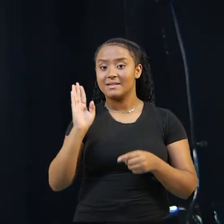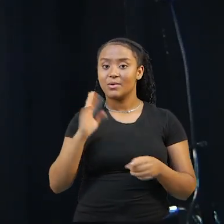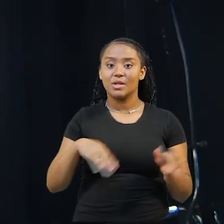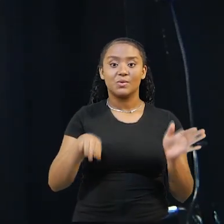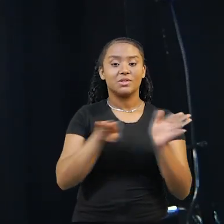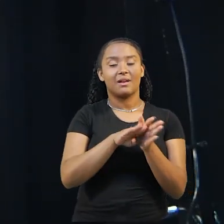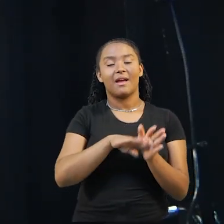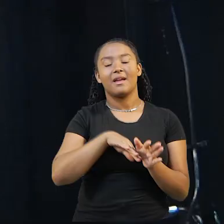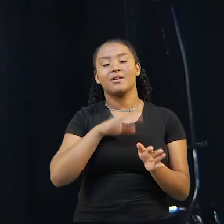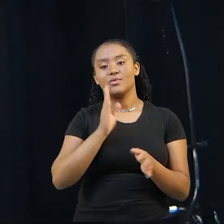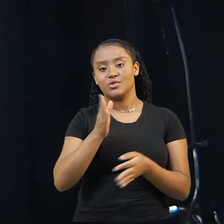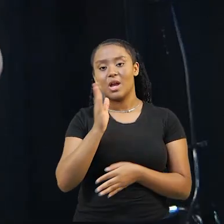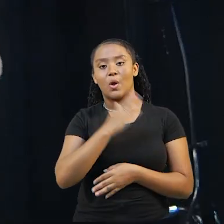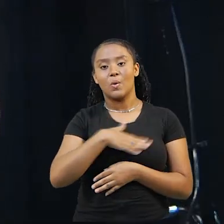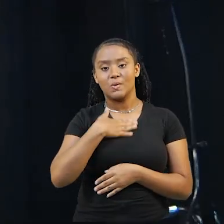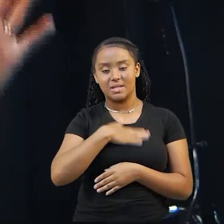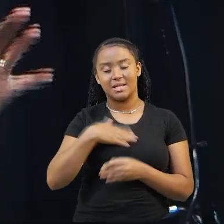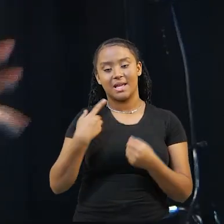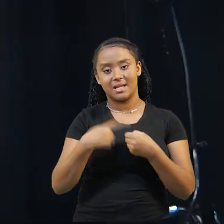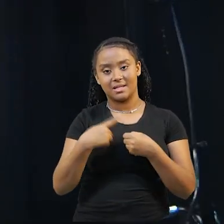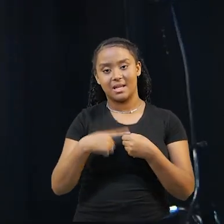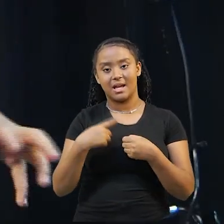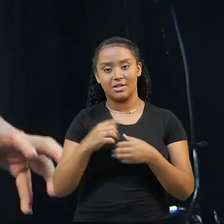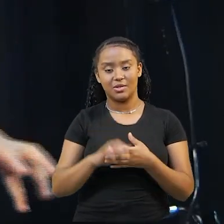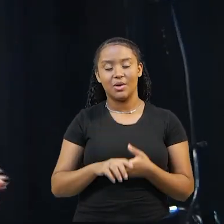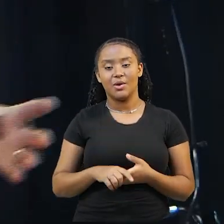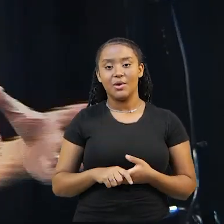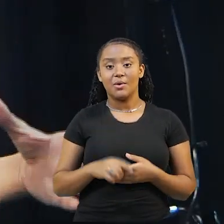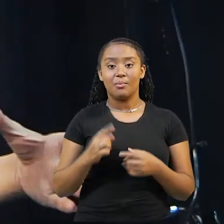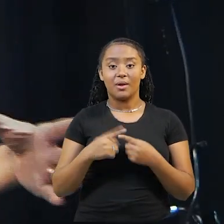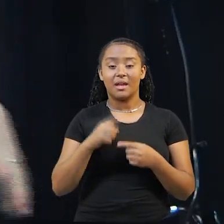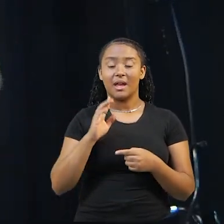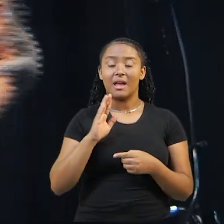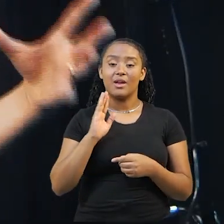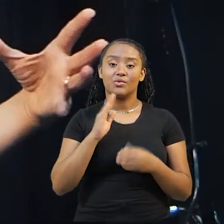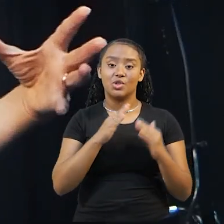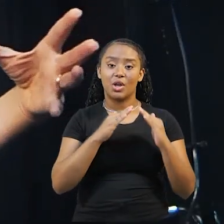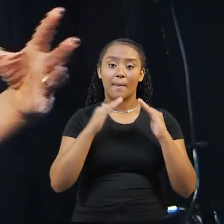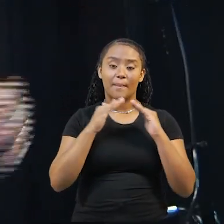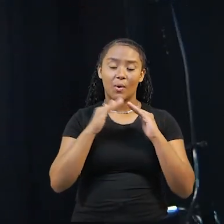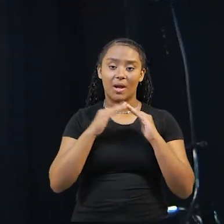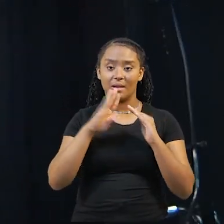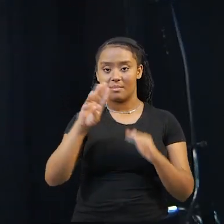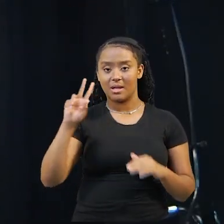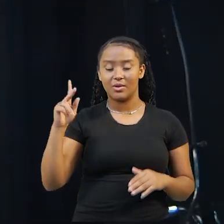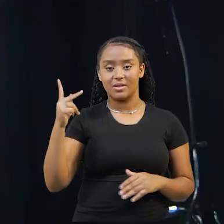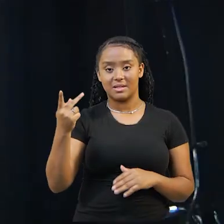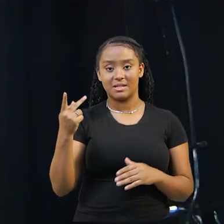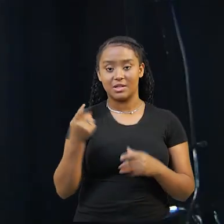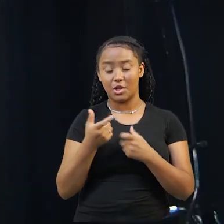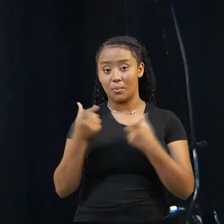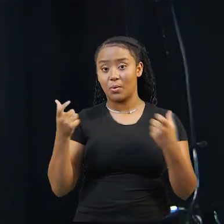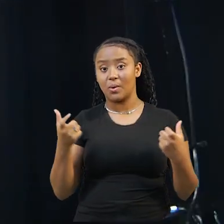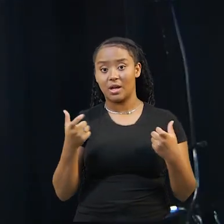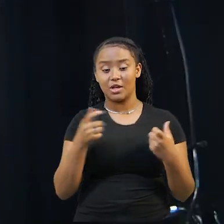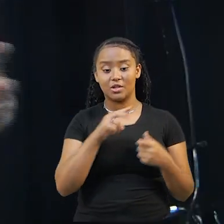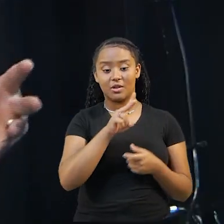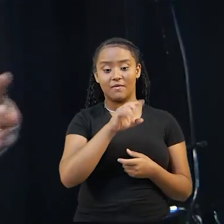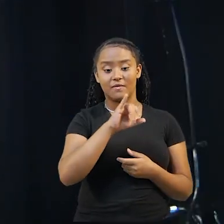da cidade. Assim, pelo tamanho, como eu já tinha morado em Belo Horizonte, que é muito grande, em Viçosa, que é muito